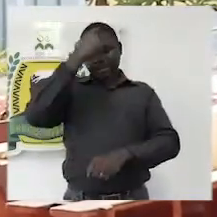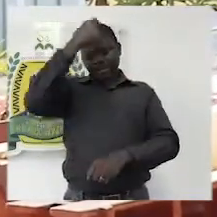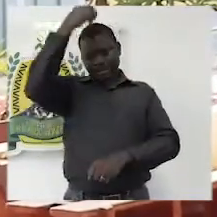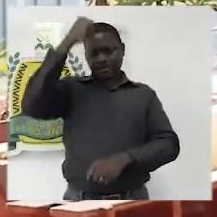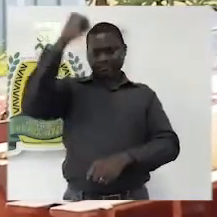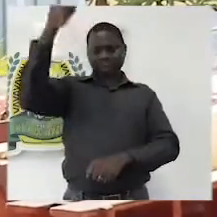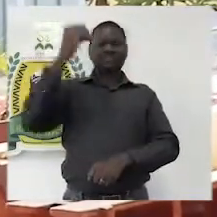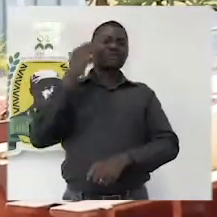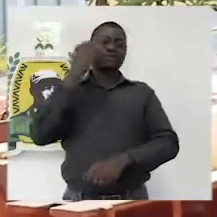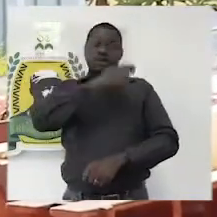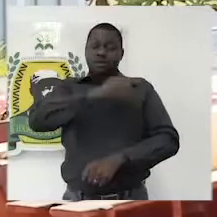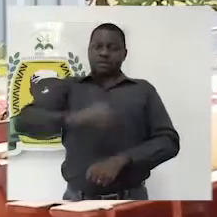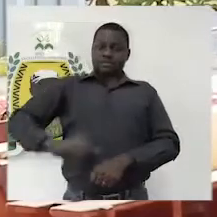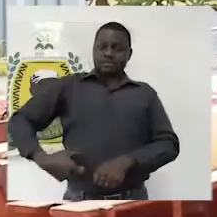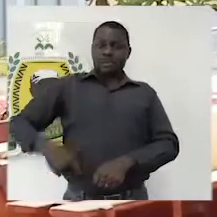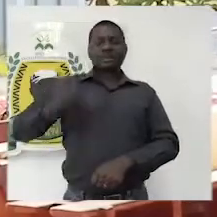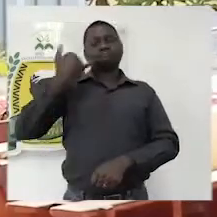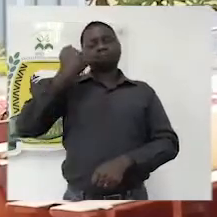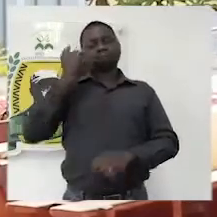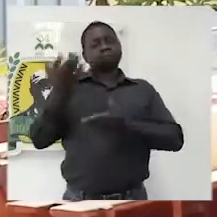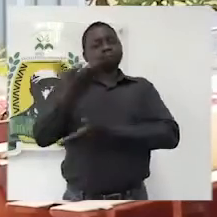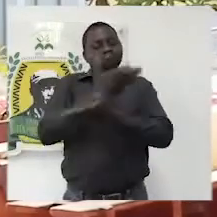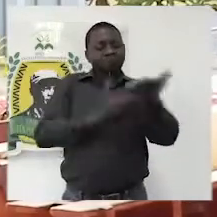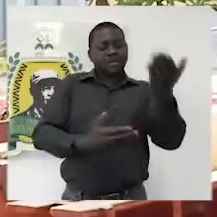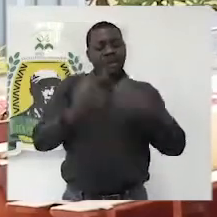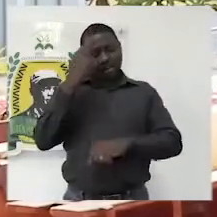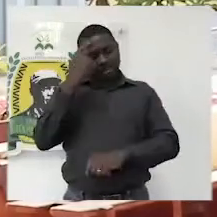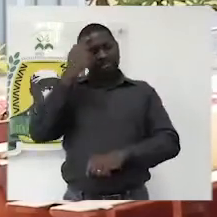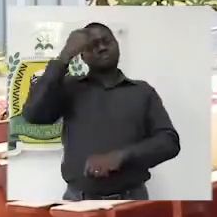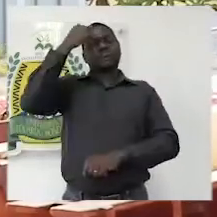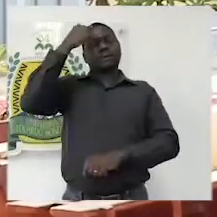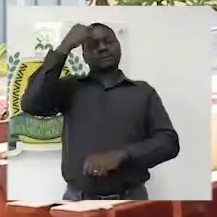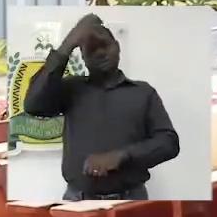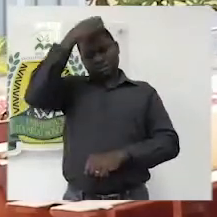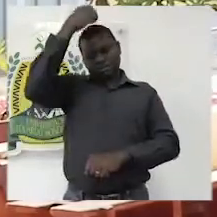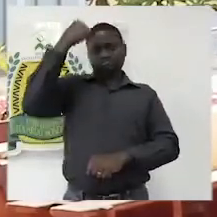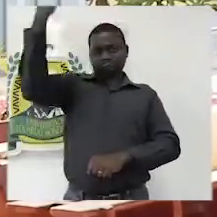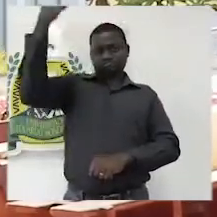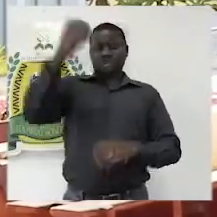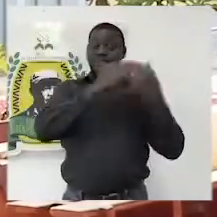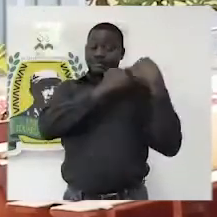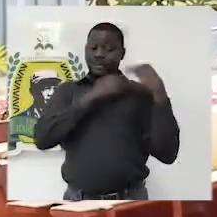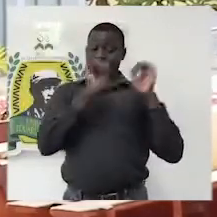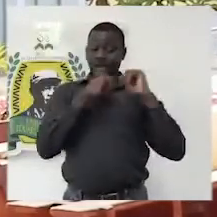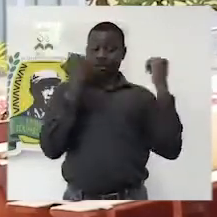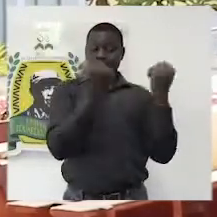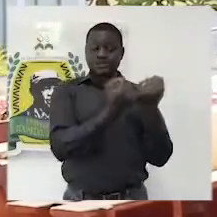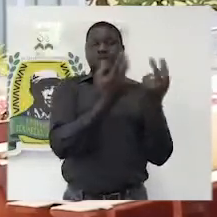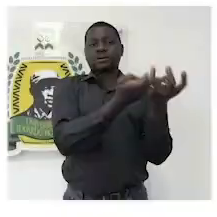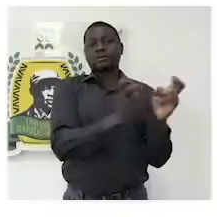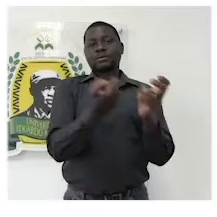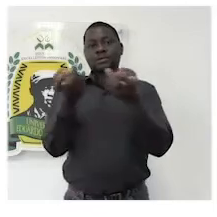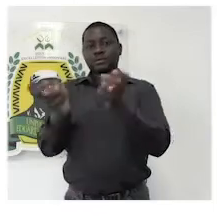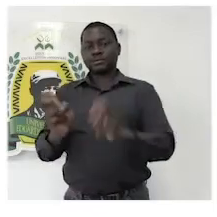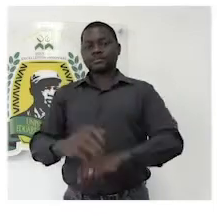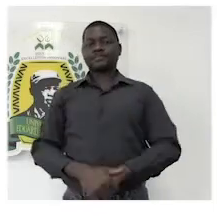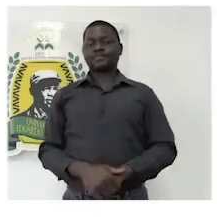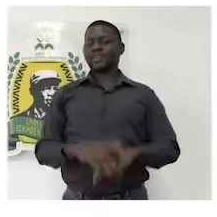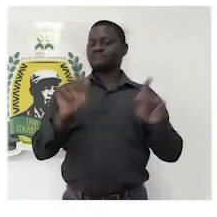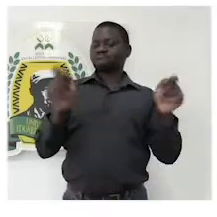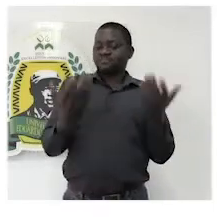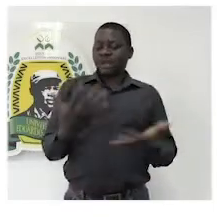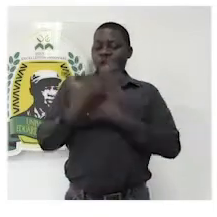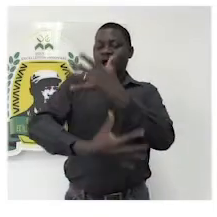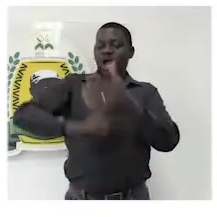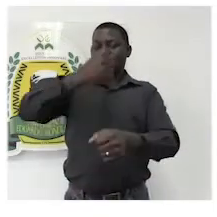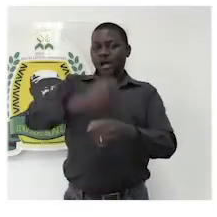da República, Armando Guebuza, partilha suas memórias sobre Eduardo Mondlane com líderes das associações estudantis. Celebra-se este